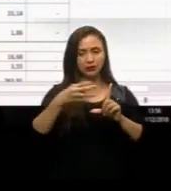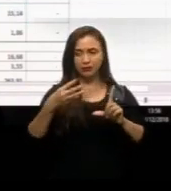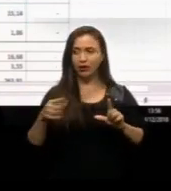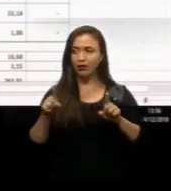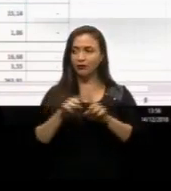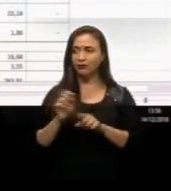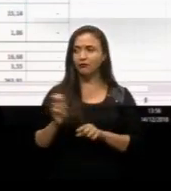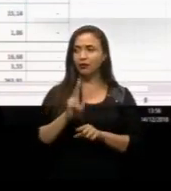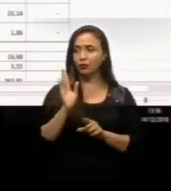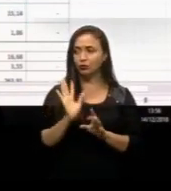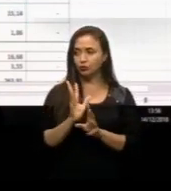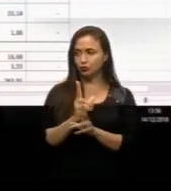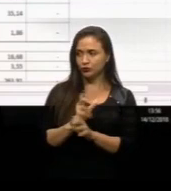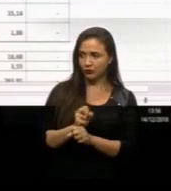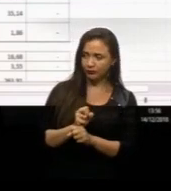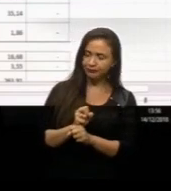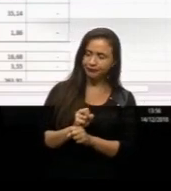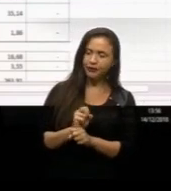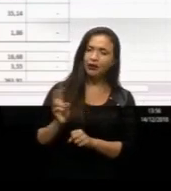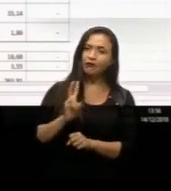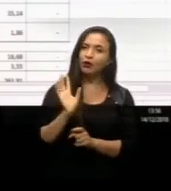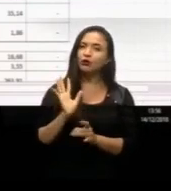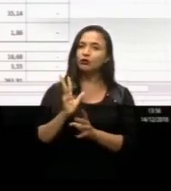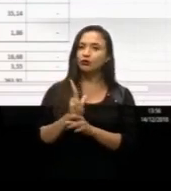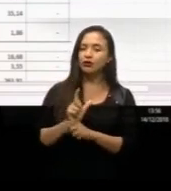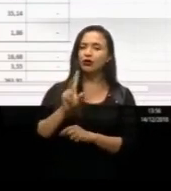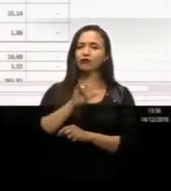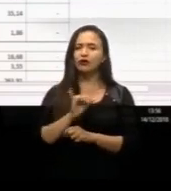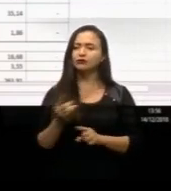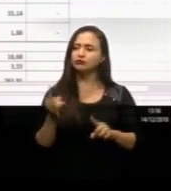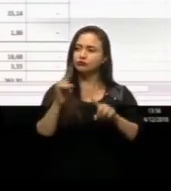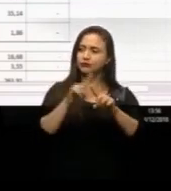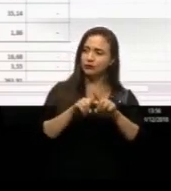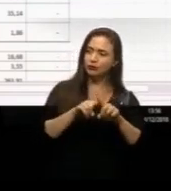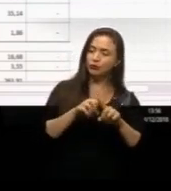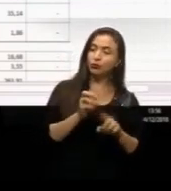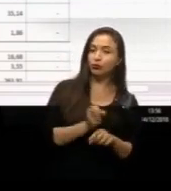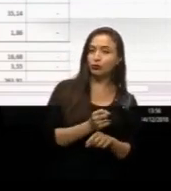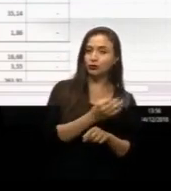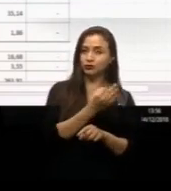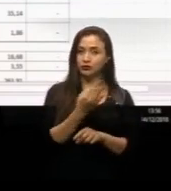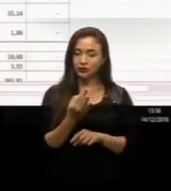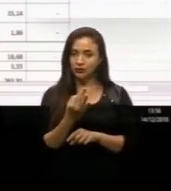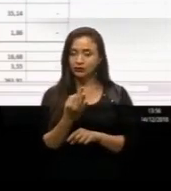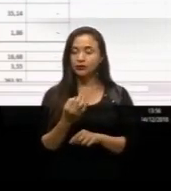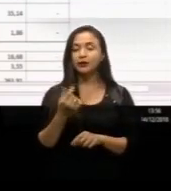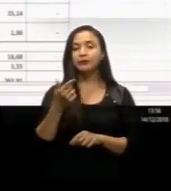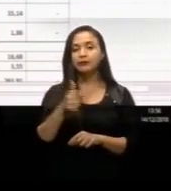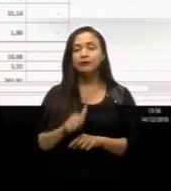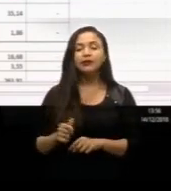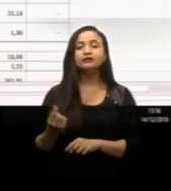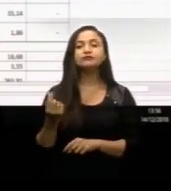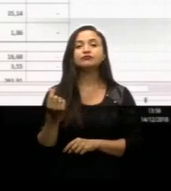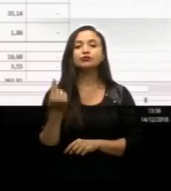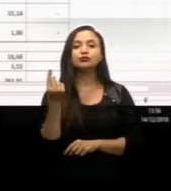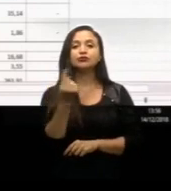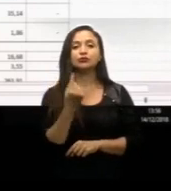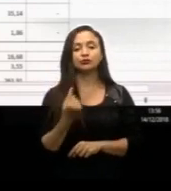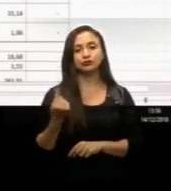total. Então, preço total, a gente vai estar fazendo a multiplicação da quantidade pelo preço unitário,